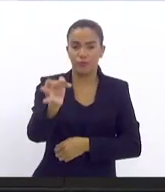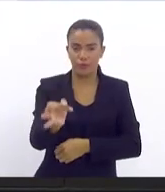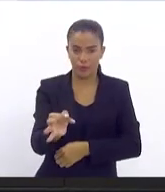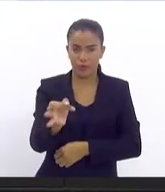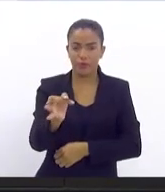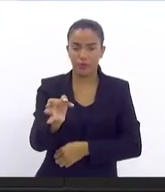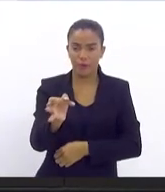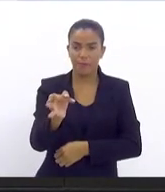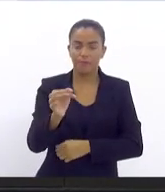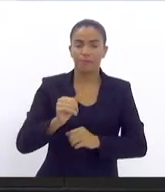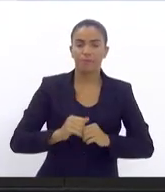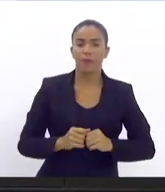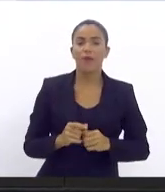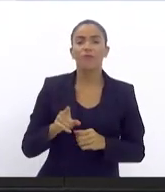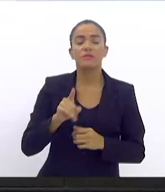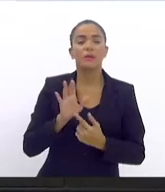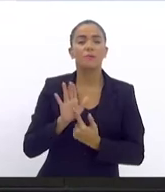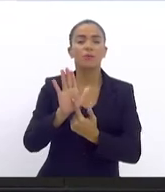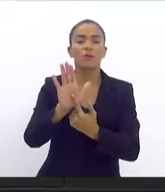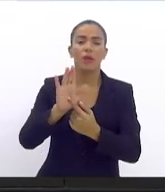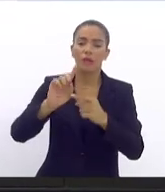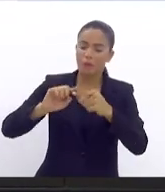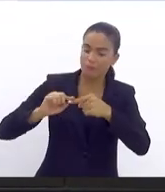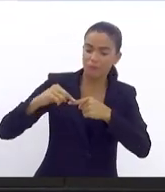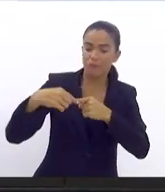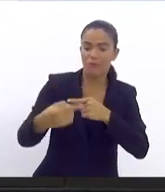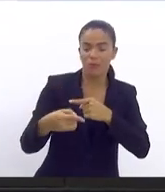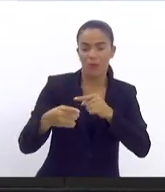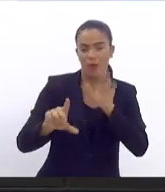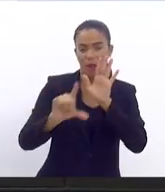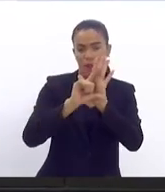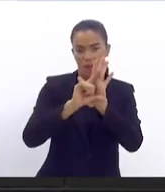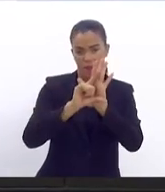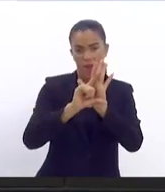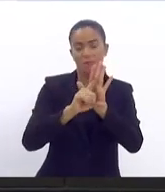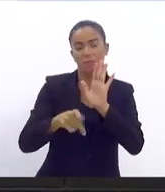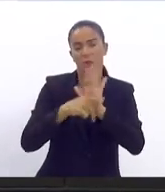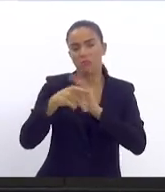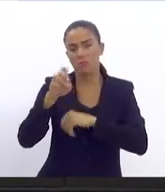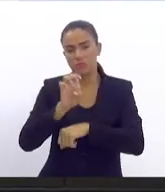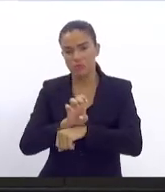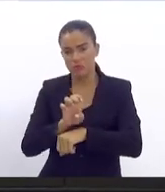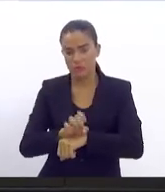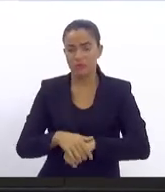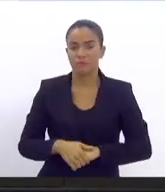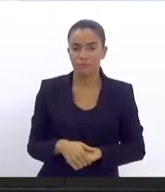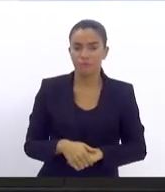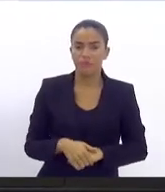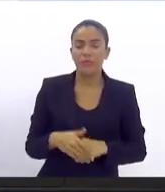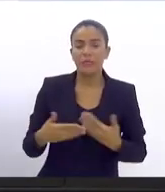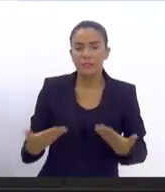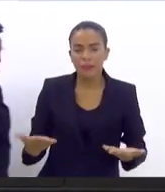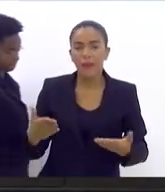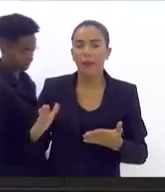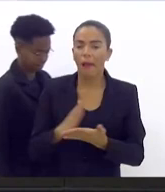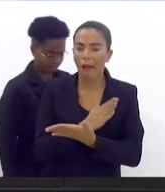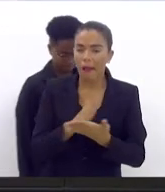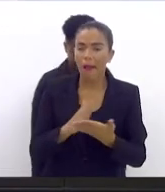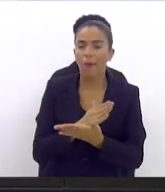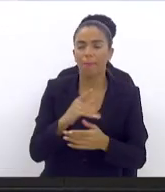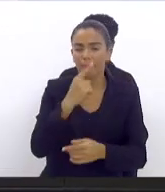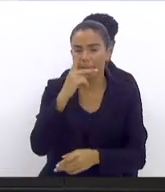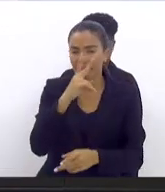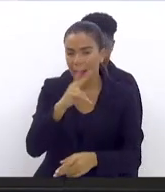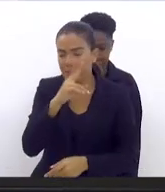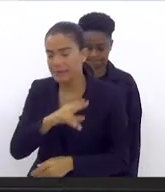aquela despesa seja apontada na próxima lei orgânica anual. Então, seria algo parecido com o que a